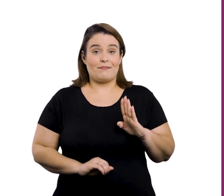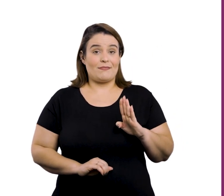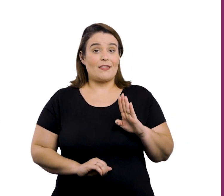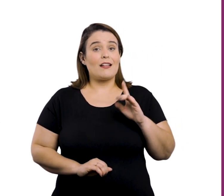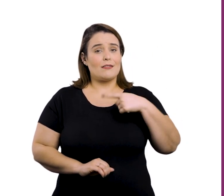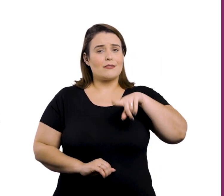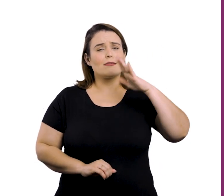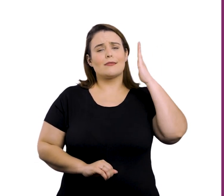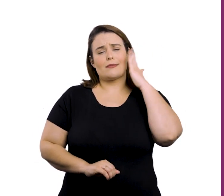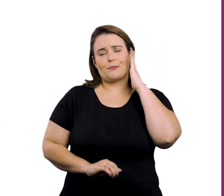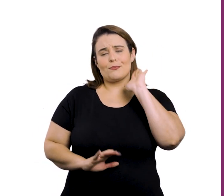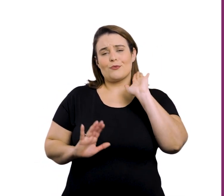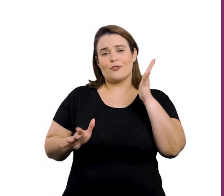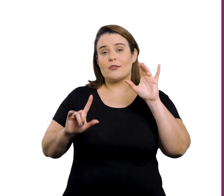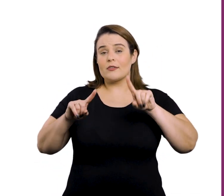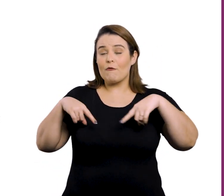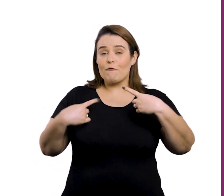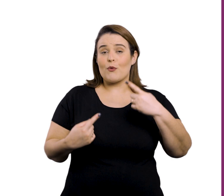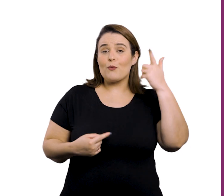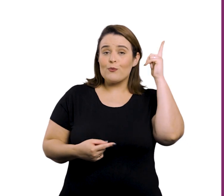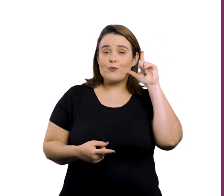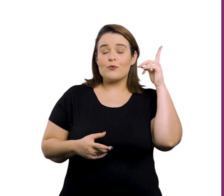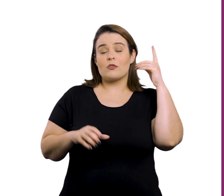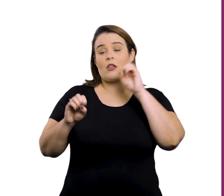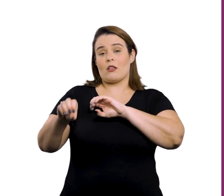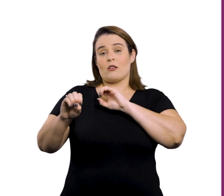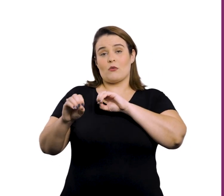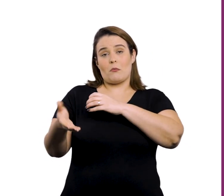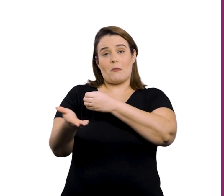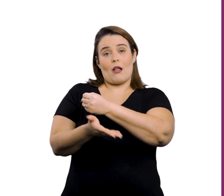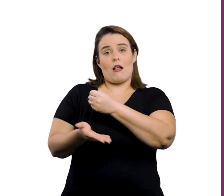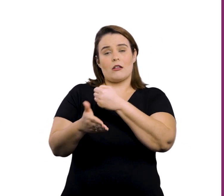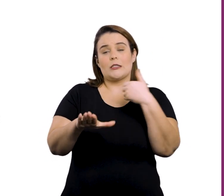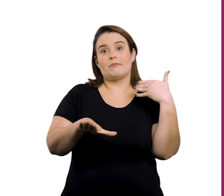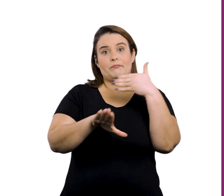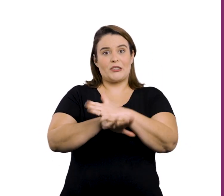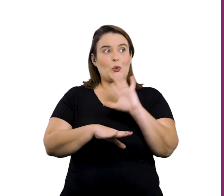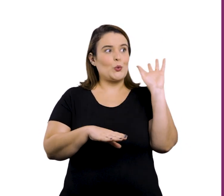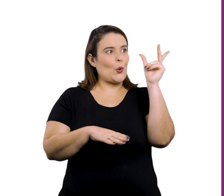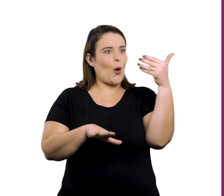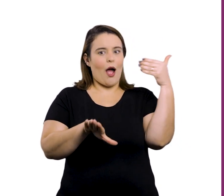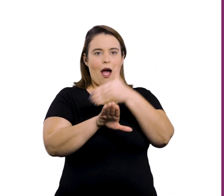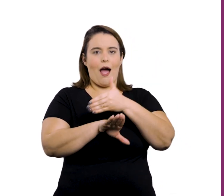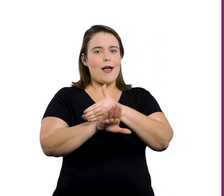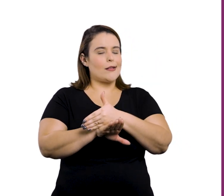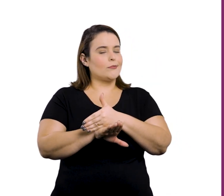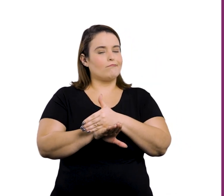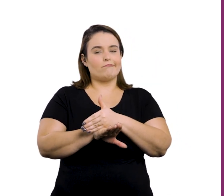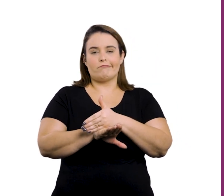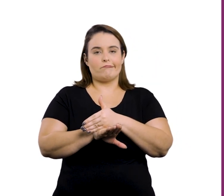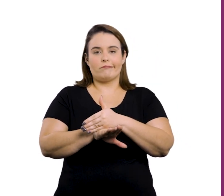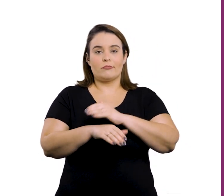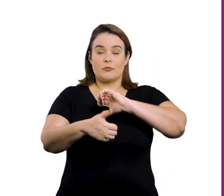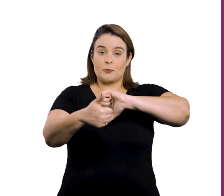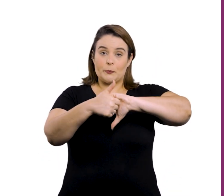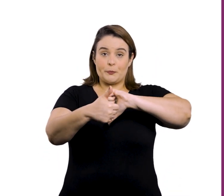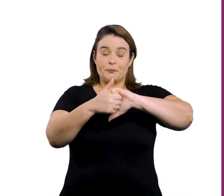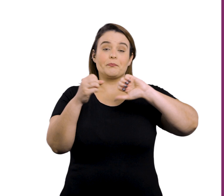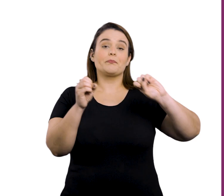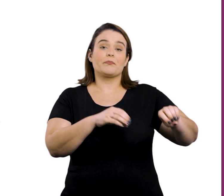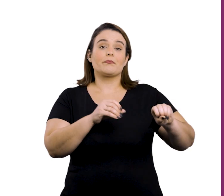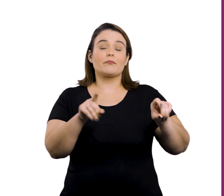Brasil, não é novidade que ainda é um desafio garantir o acesso à educação básica para todas as pessoas. Em